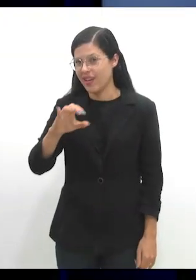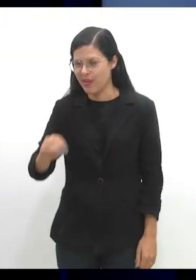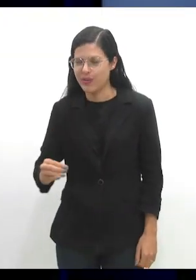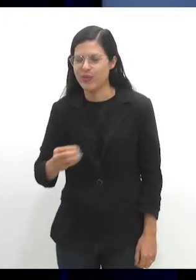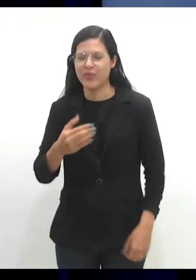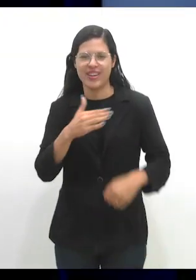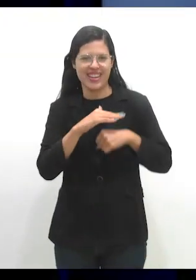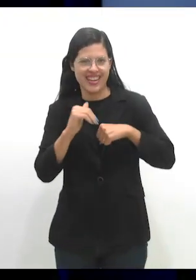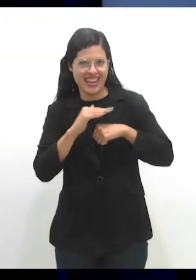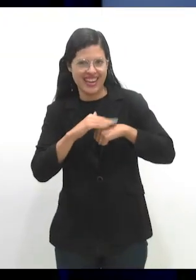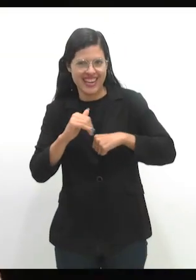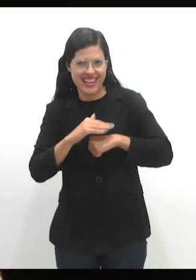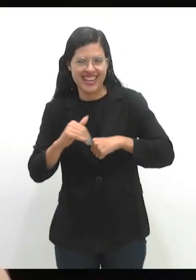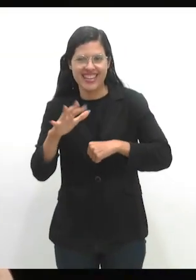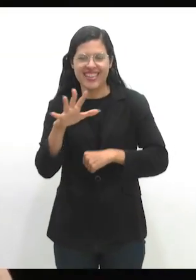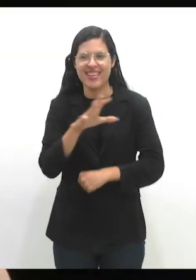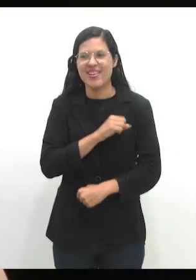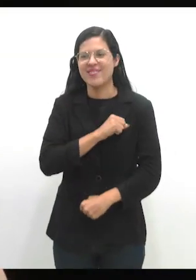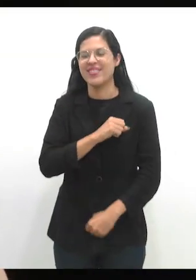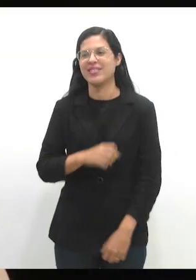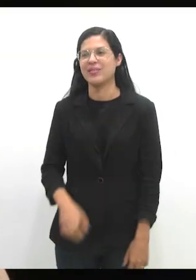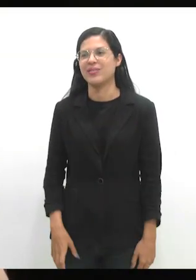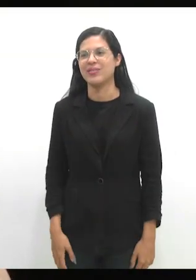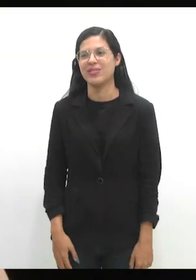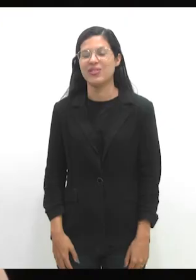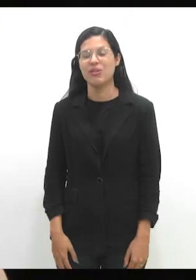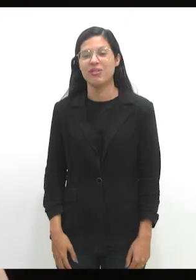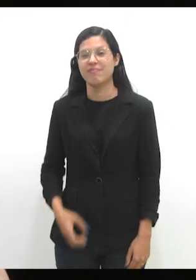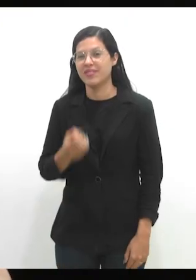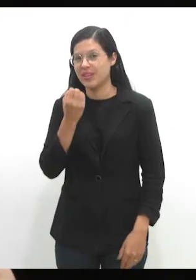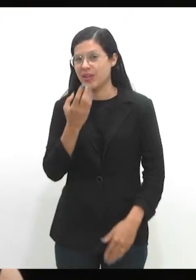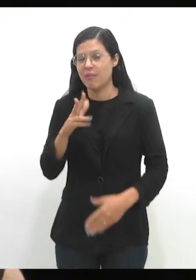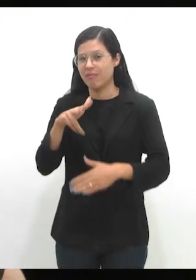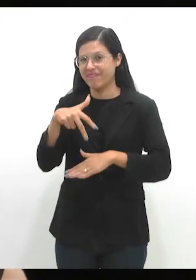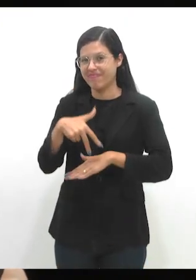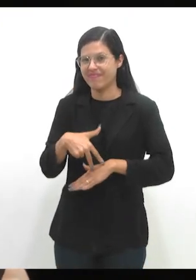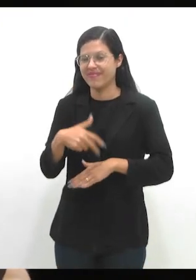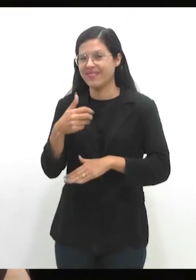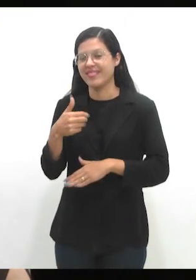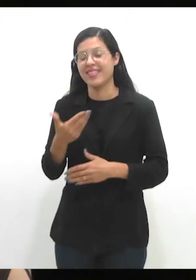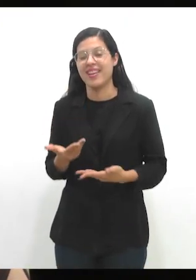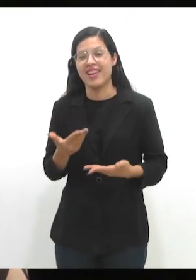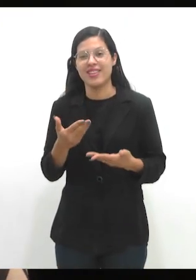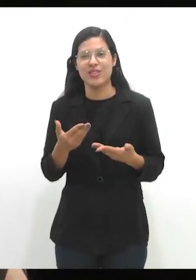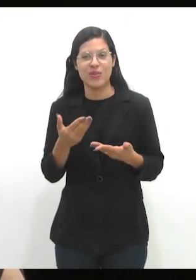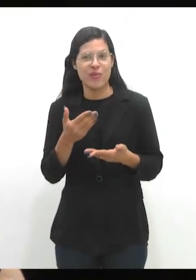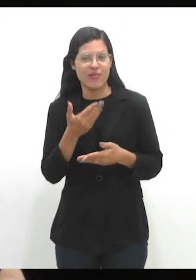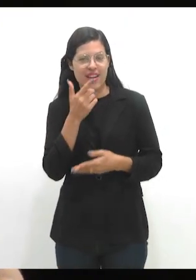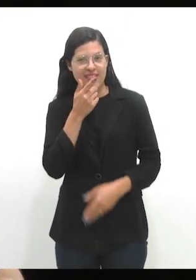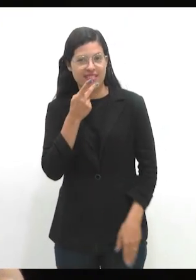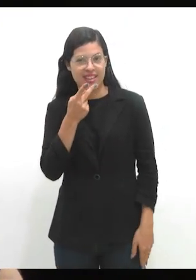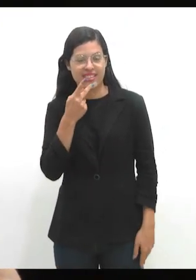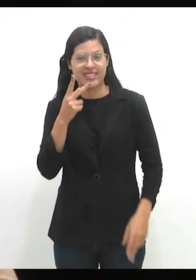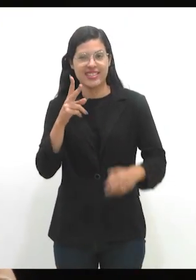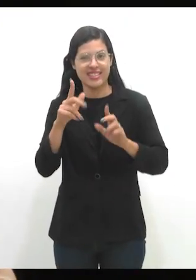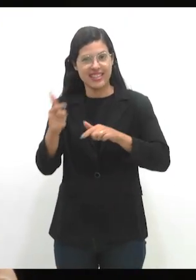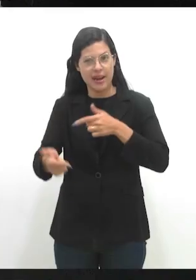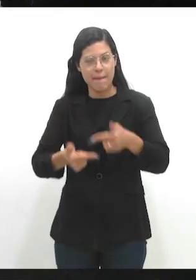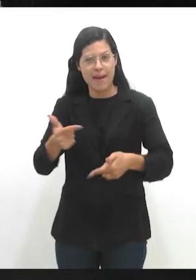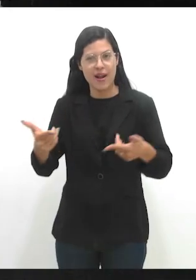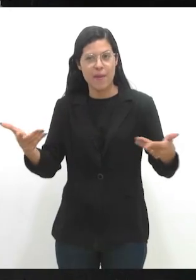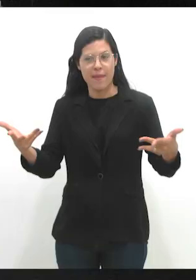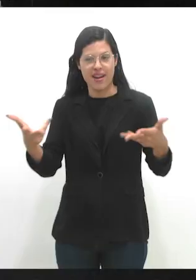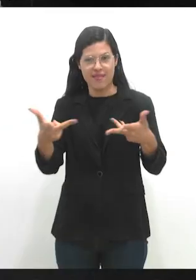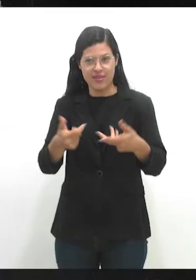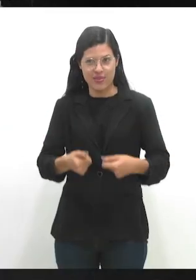queridíssimo, amantíssimo. Que bom que você está aqui, que bom que você veio, e a gente vai poder falar desse trabalho maravilhoso,